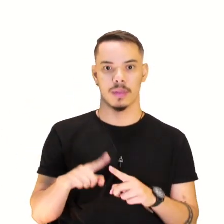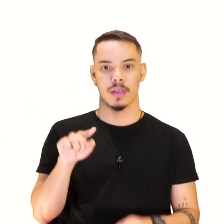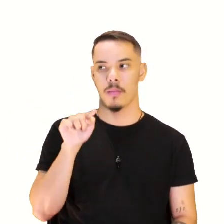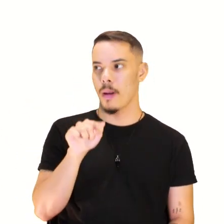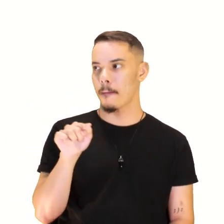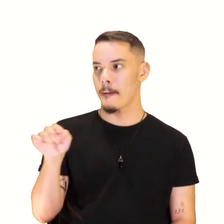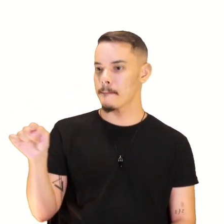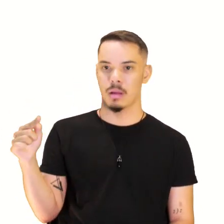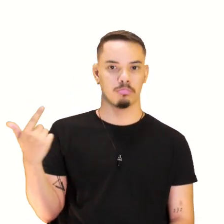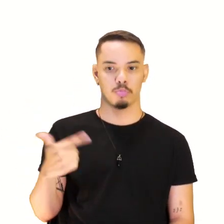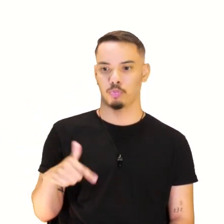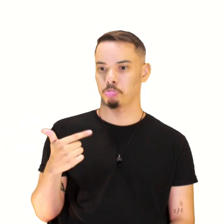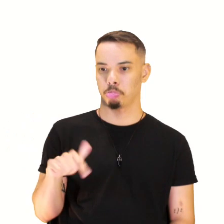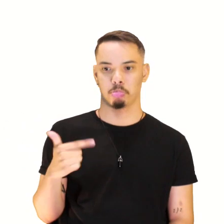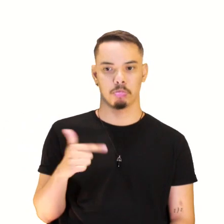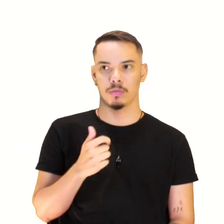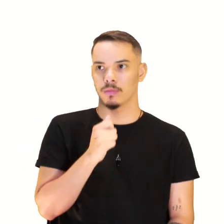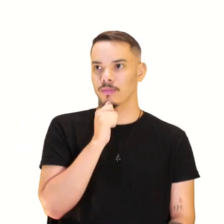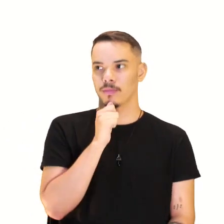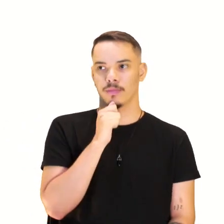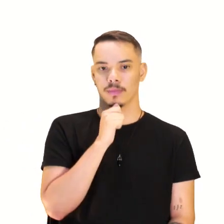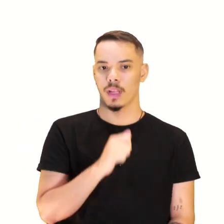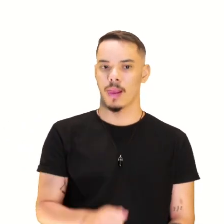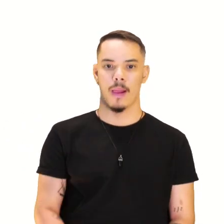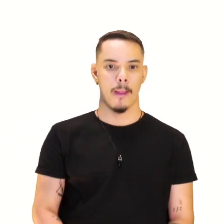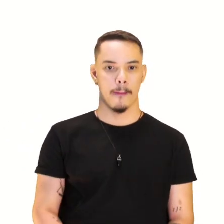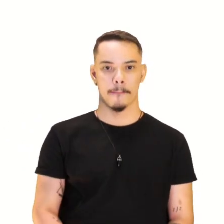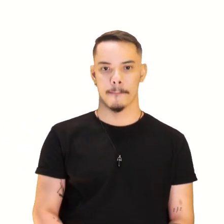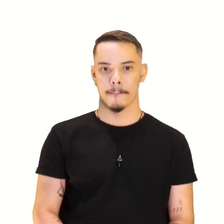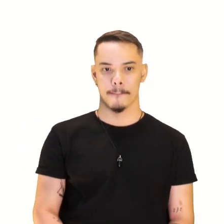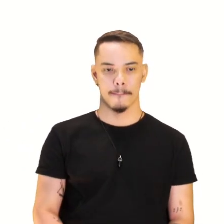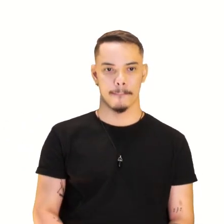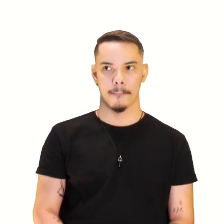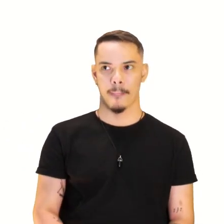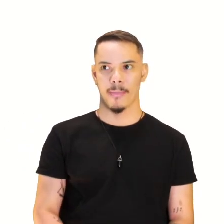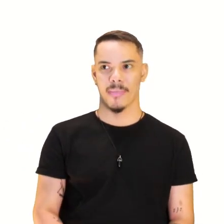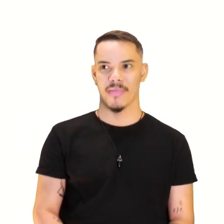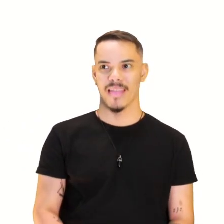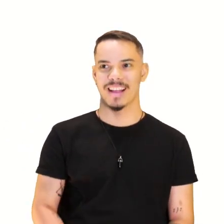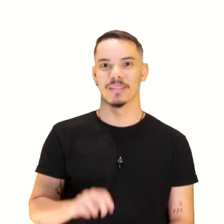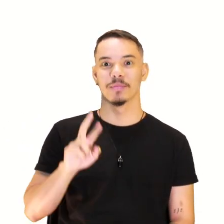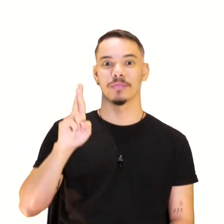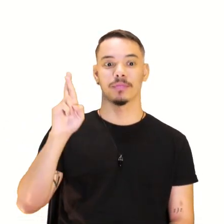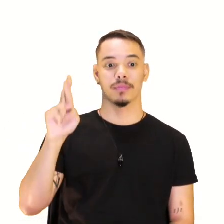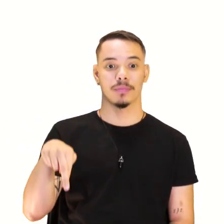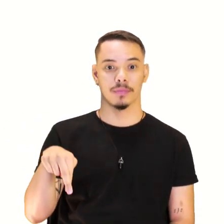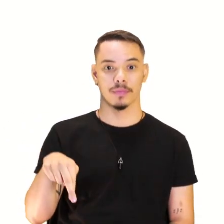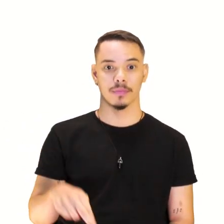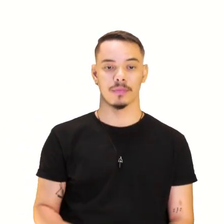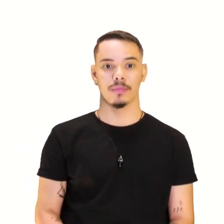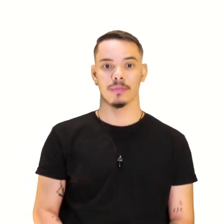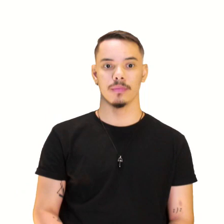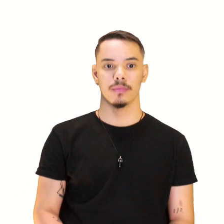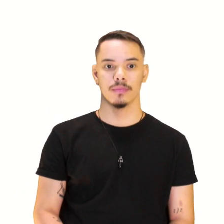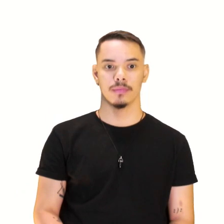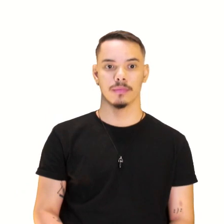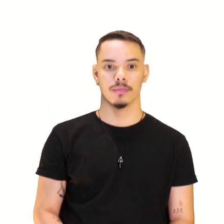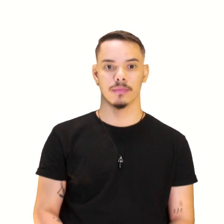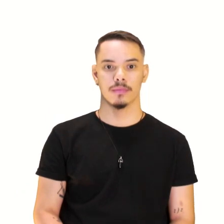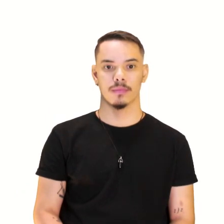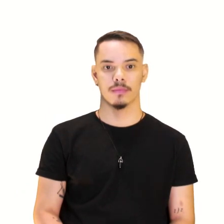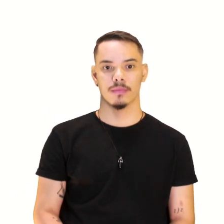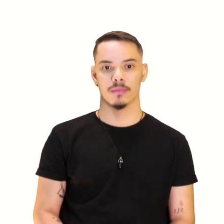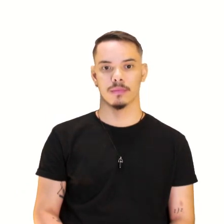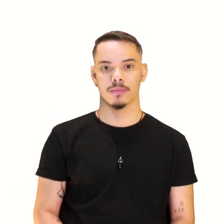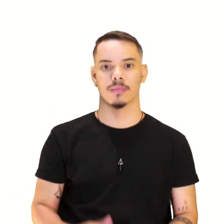né? Não tem último termo. Então, ali, não tem. Quem é a razão? Isso, peraí, a razão é o 6,